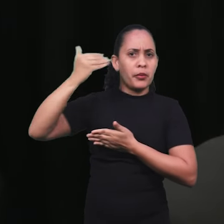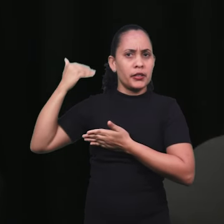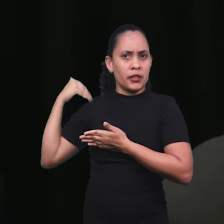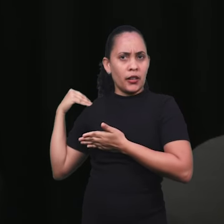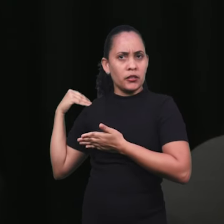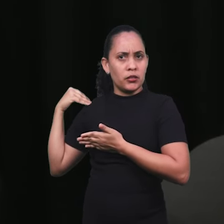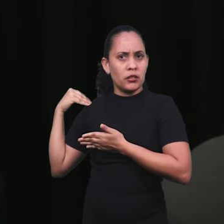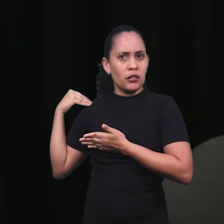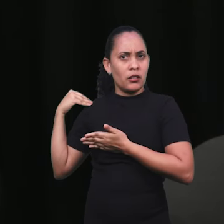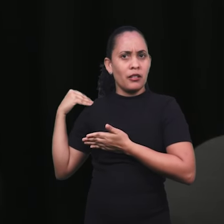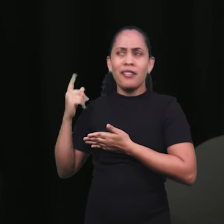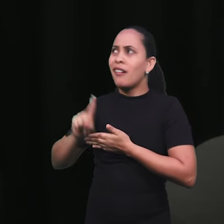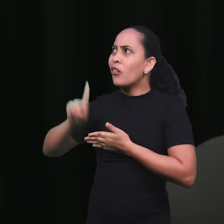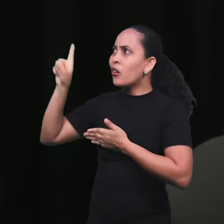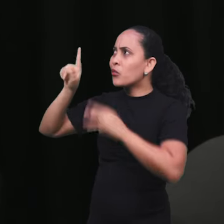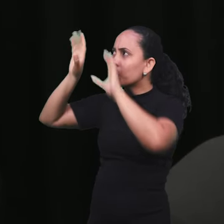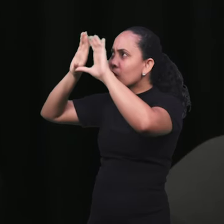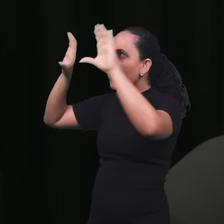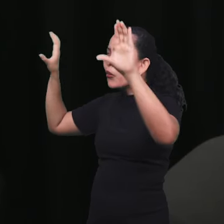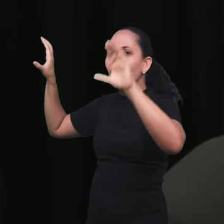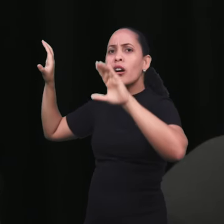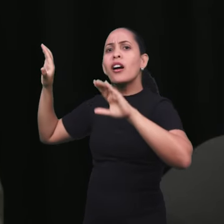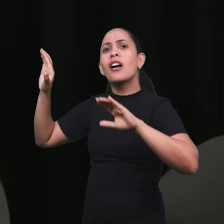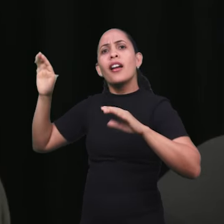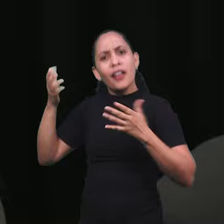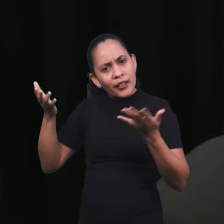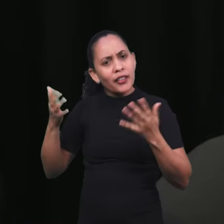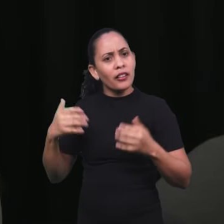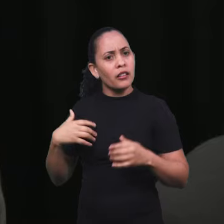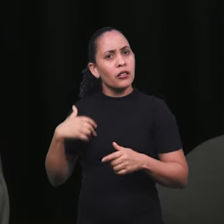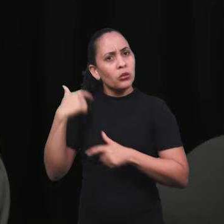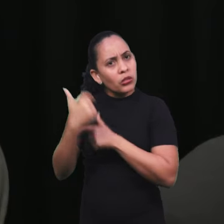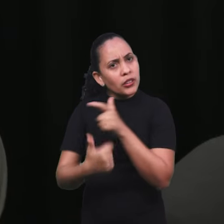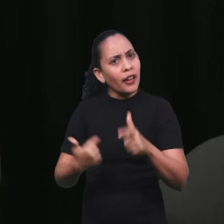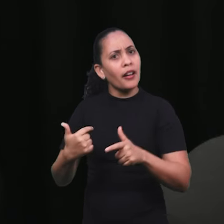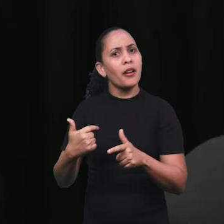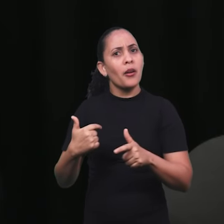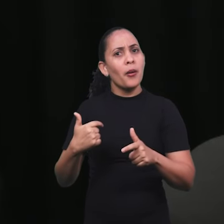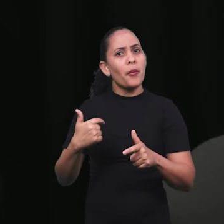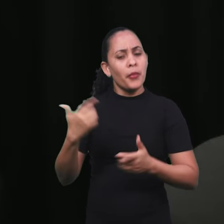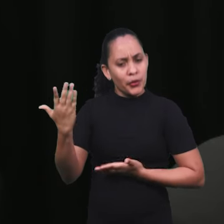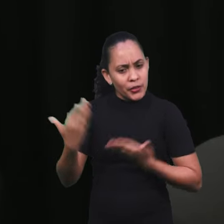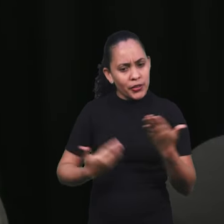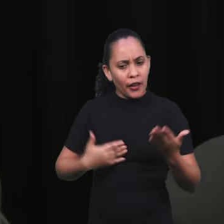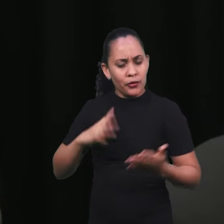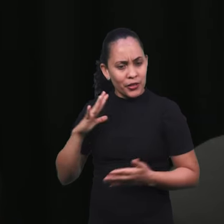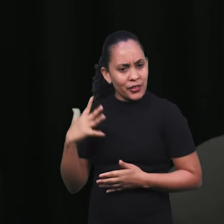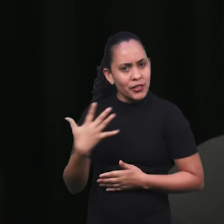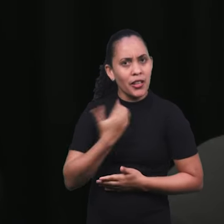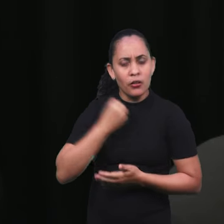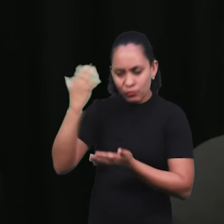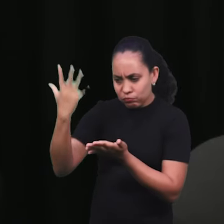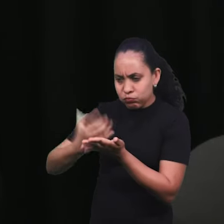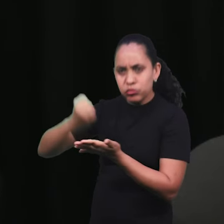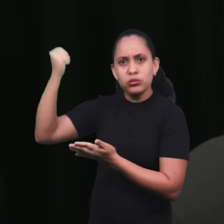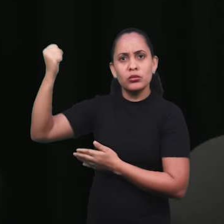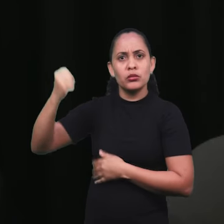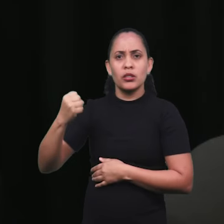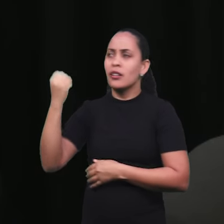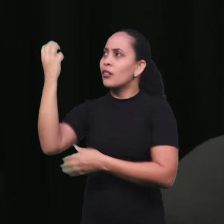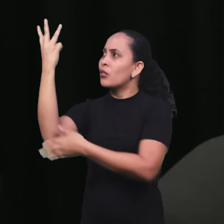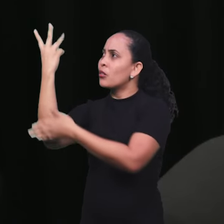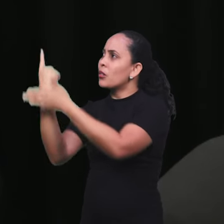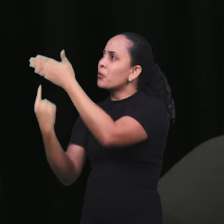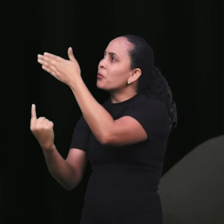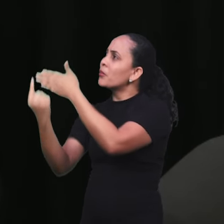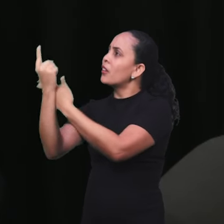a eternidade não faz outra coisa, a não ser lutar por aqueles que hão de ser salvos. O Espírito Santo e a Trindade,